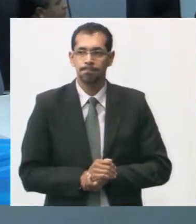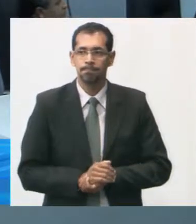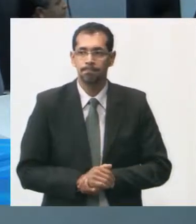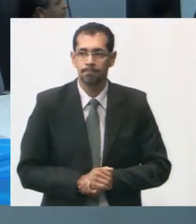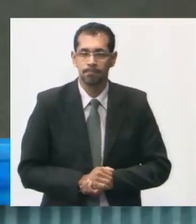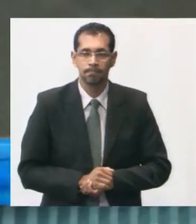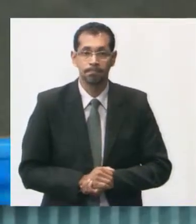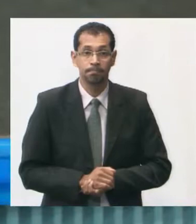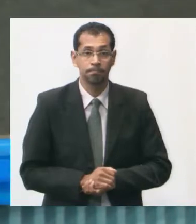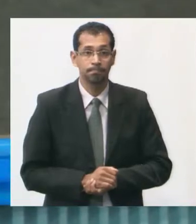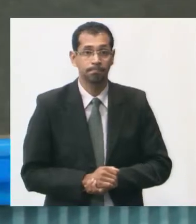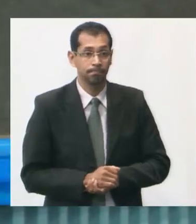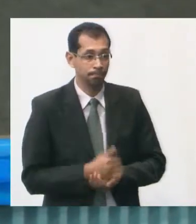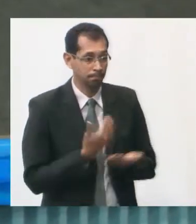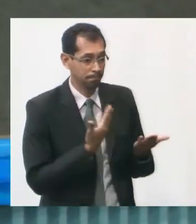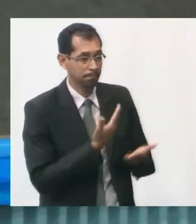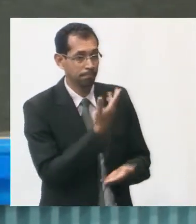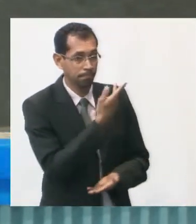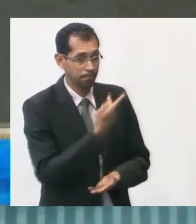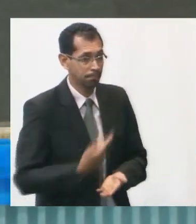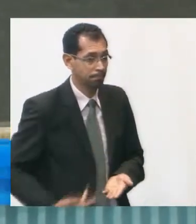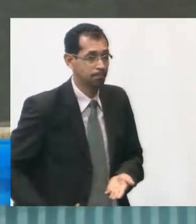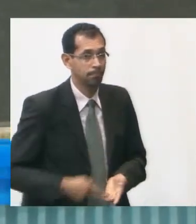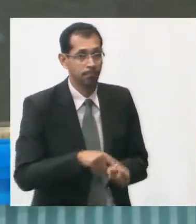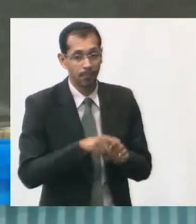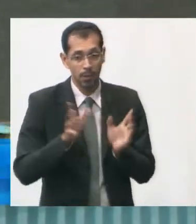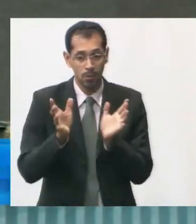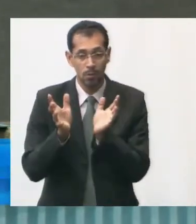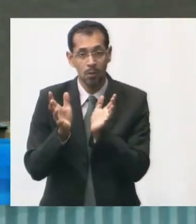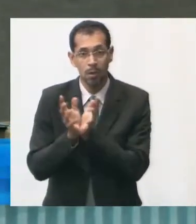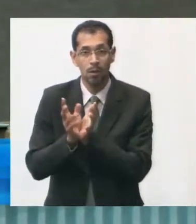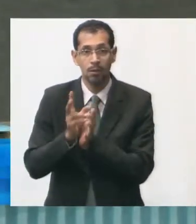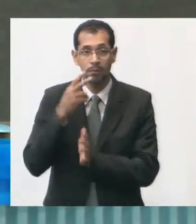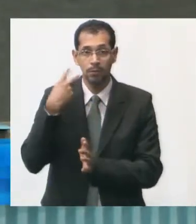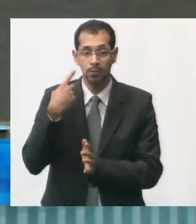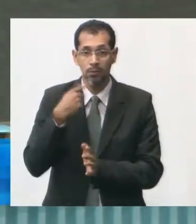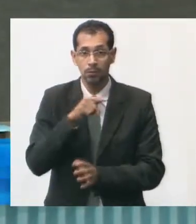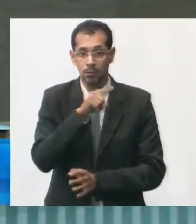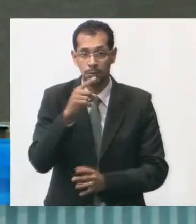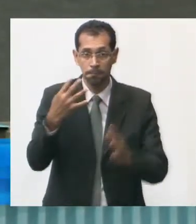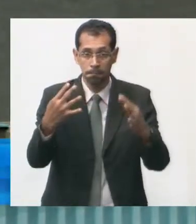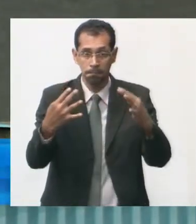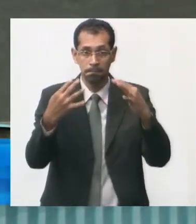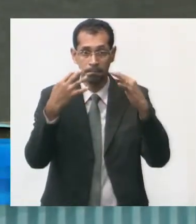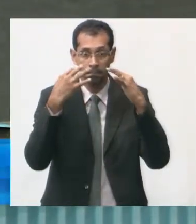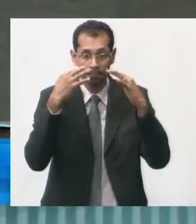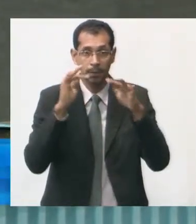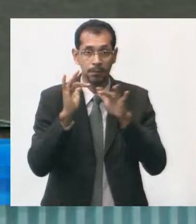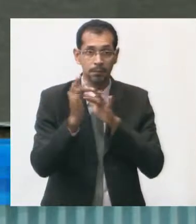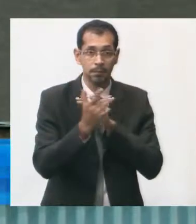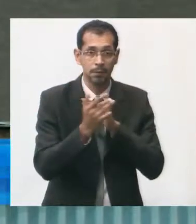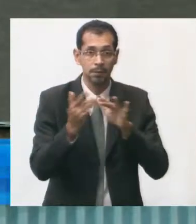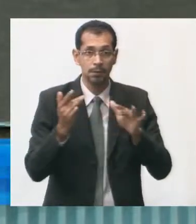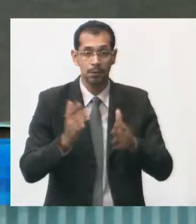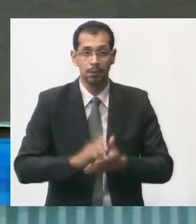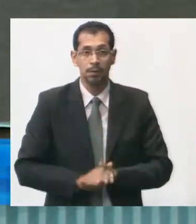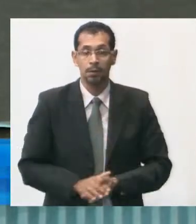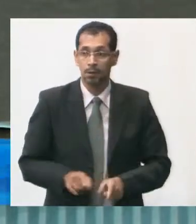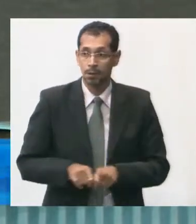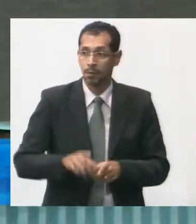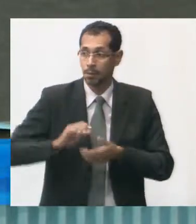Senhor presidente, senhores vereadores, ao que nos assiste, eu gostaria de cumprimentar todos também que estão